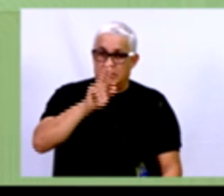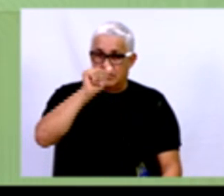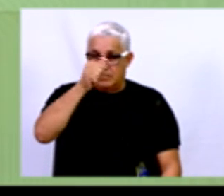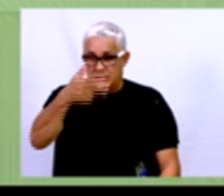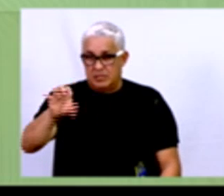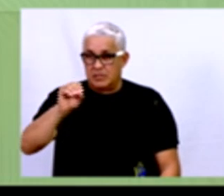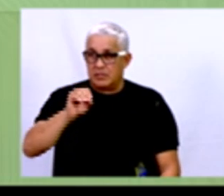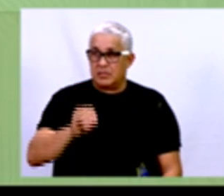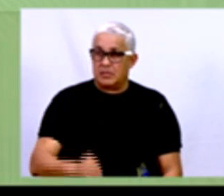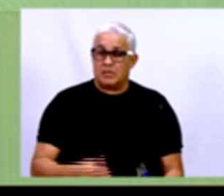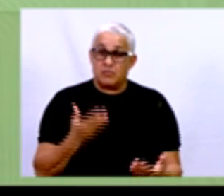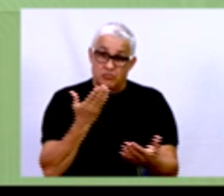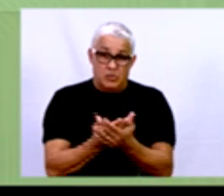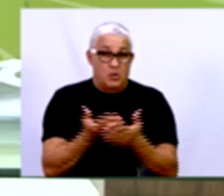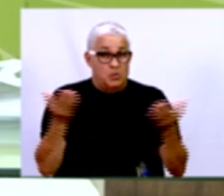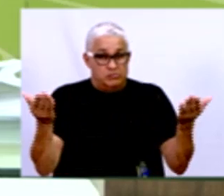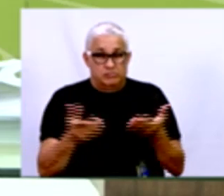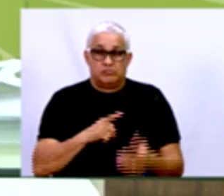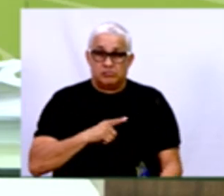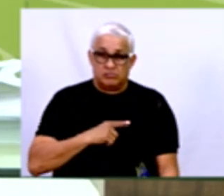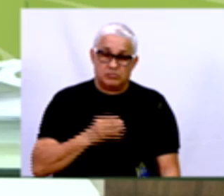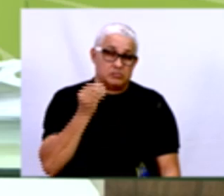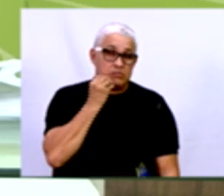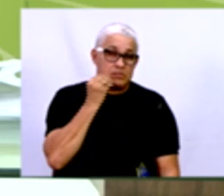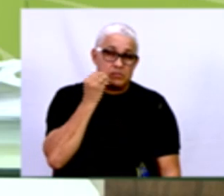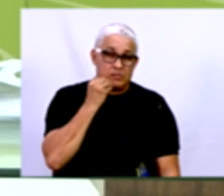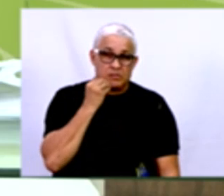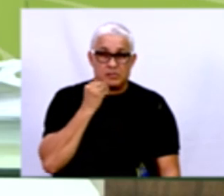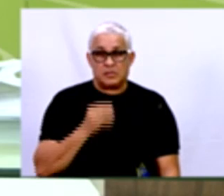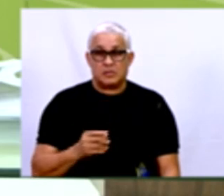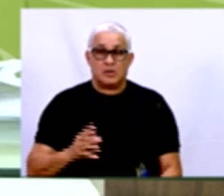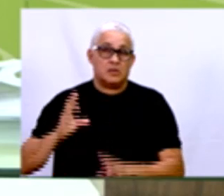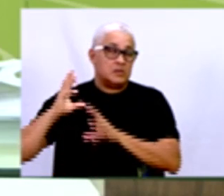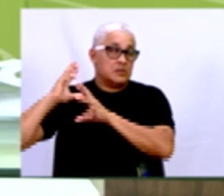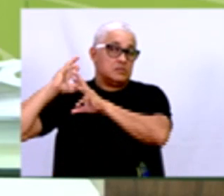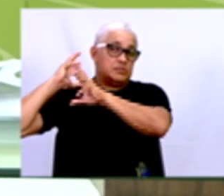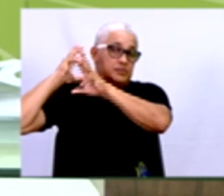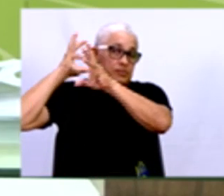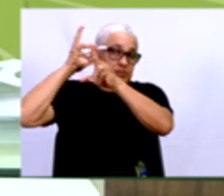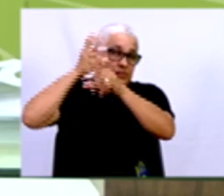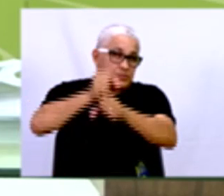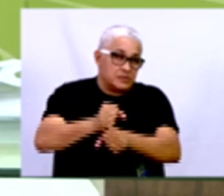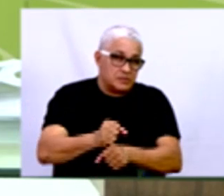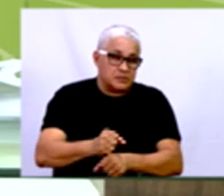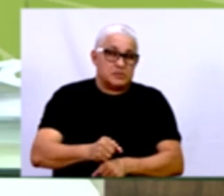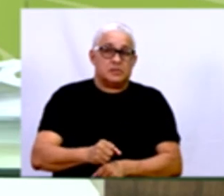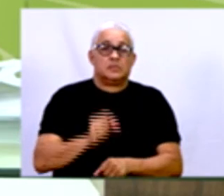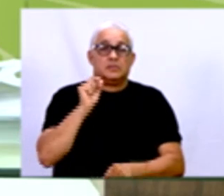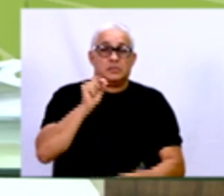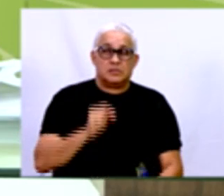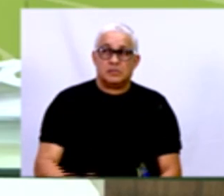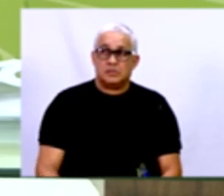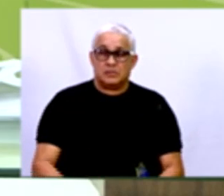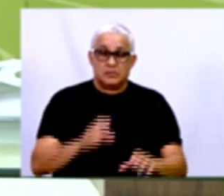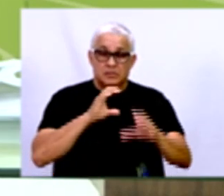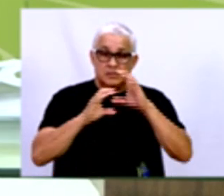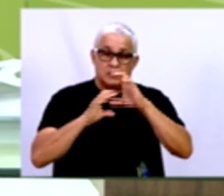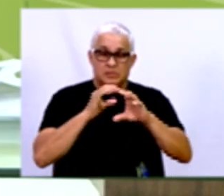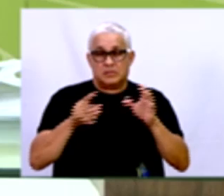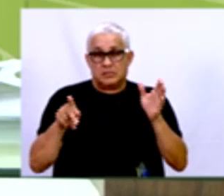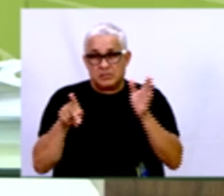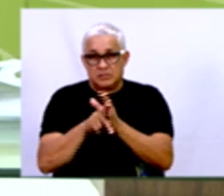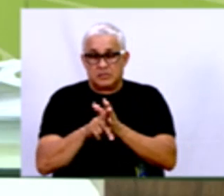Então, na aula de hoje, né, nós tivemos a oportunidade de fazer uma revisão acerca desse ato comunicativo, né, que